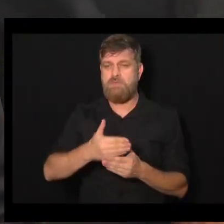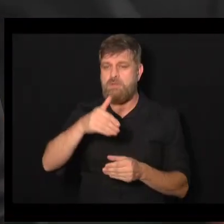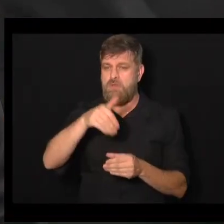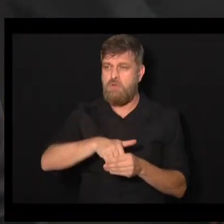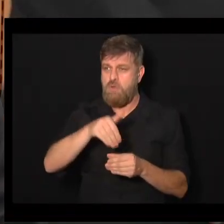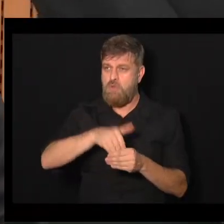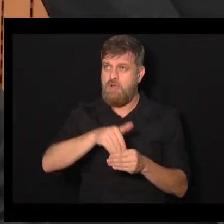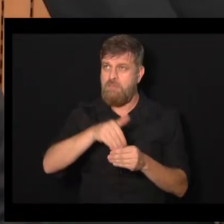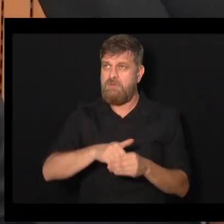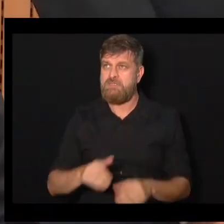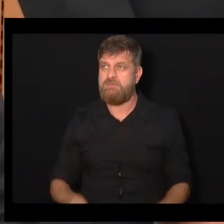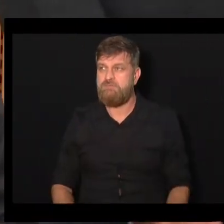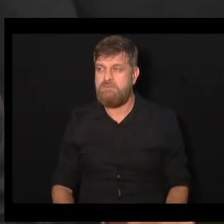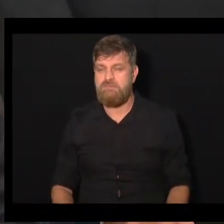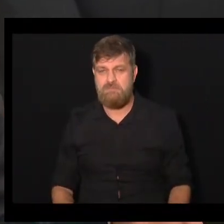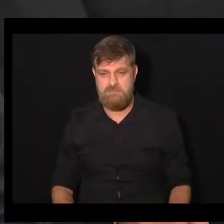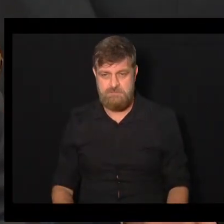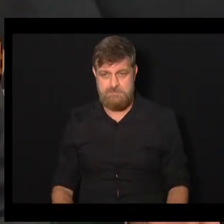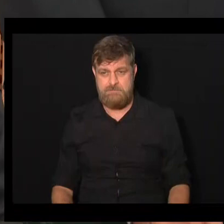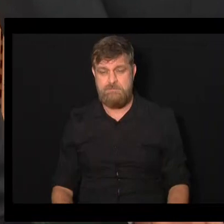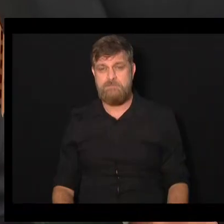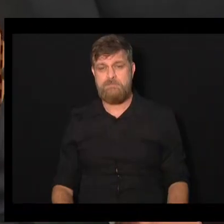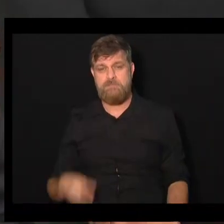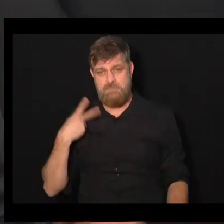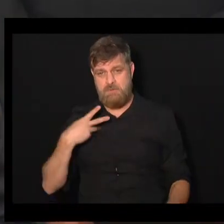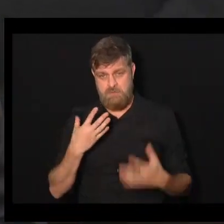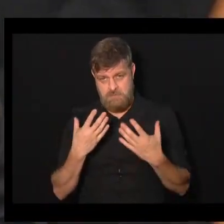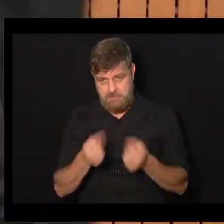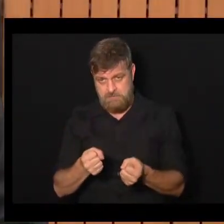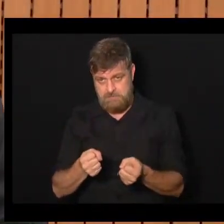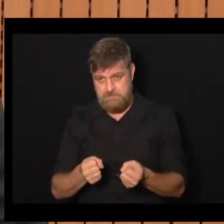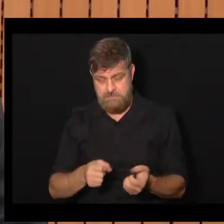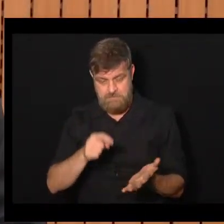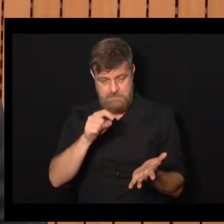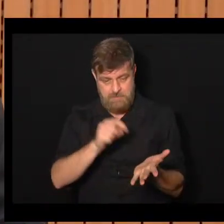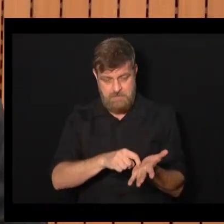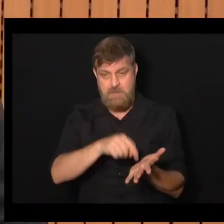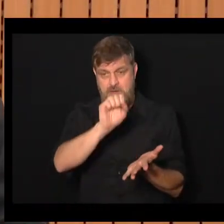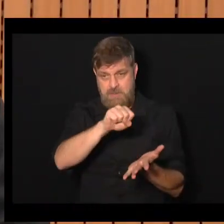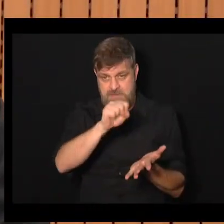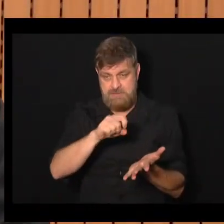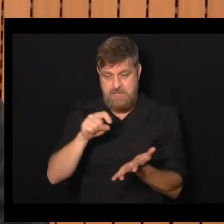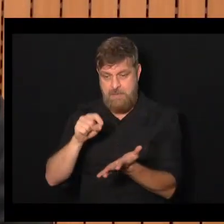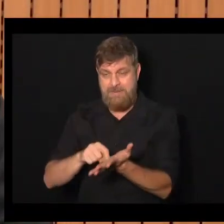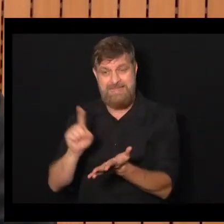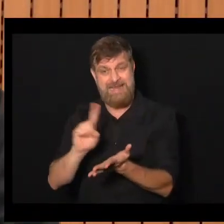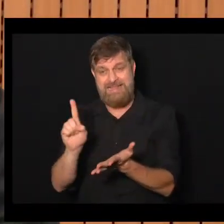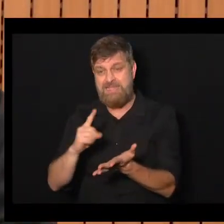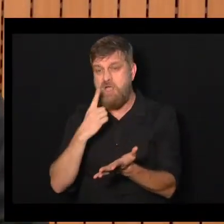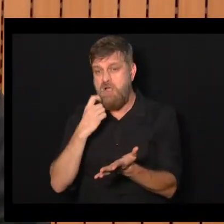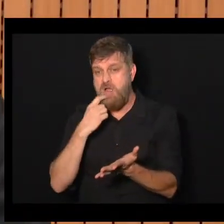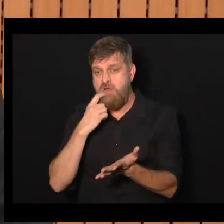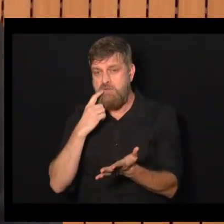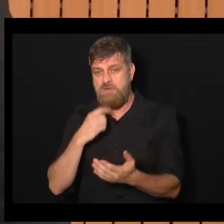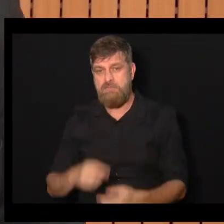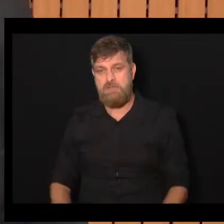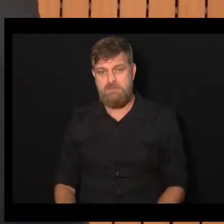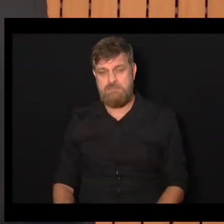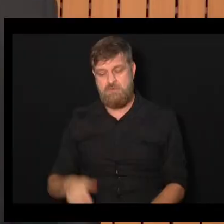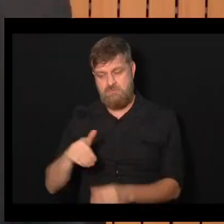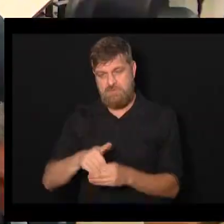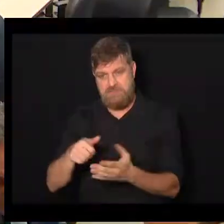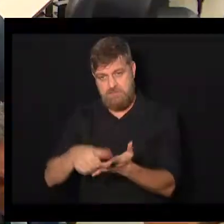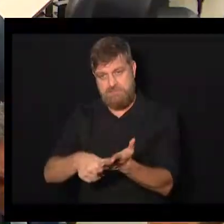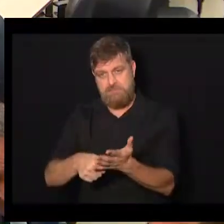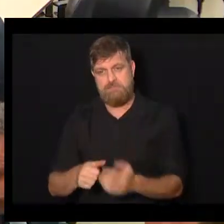a discutir, o projeto vai à votação. Vereadores favoráveis apertarão a tecla sim, vereadores contrários apertarão a tecla não. Em